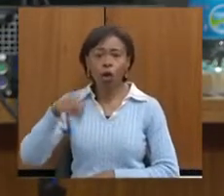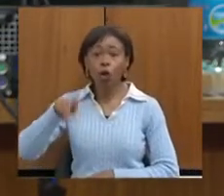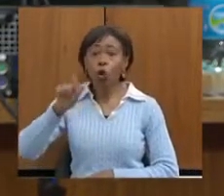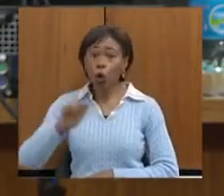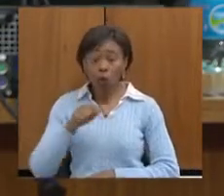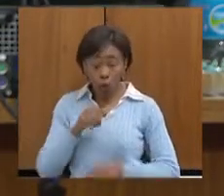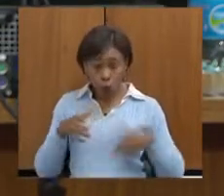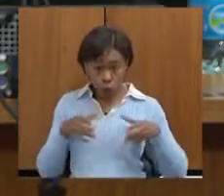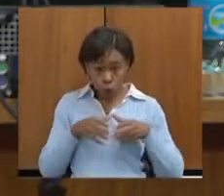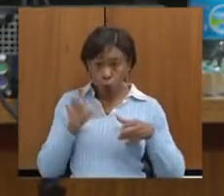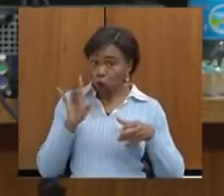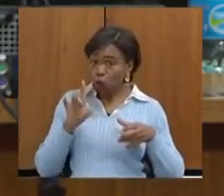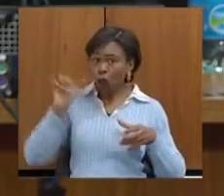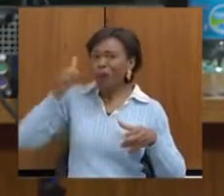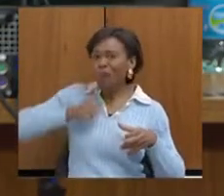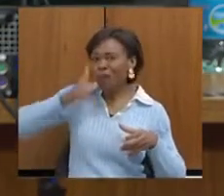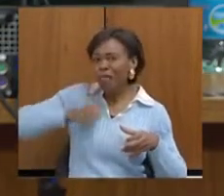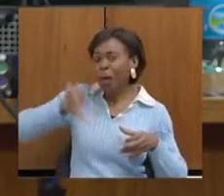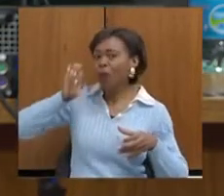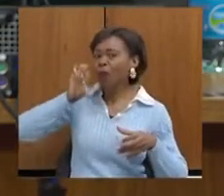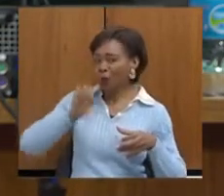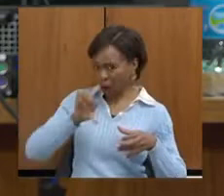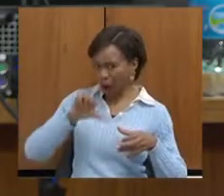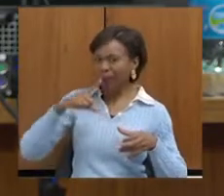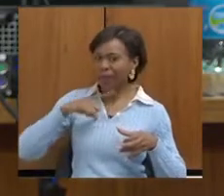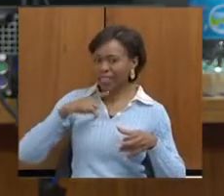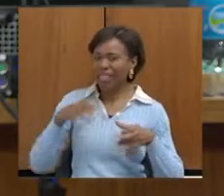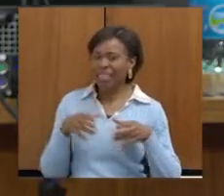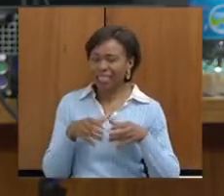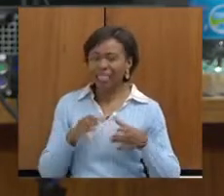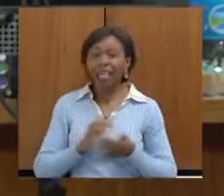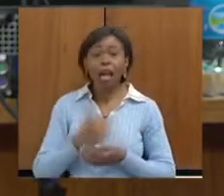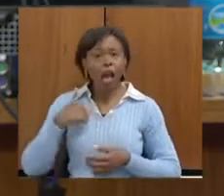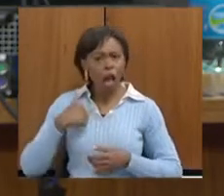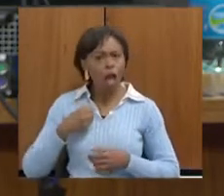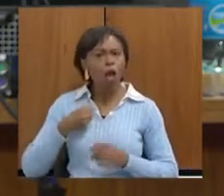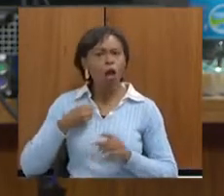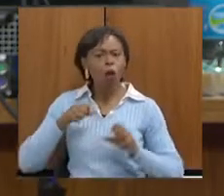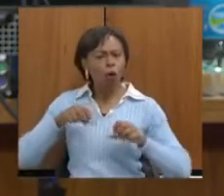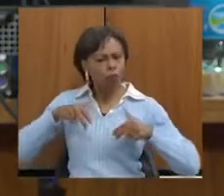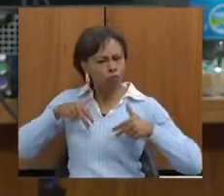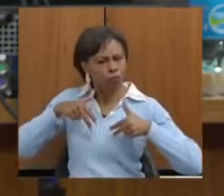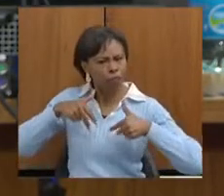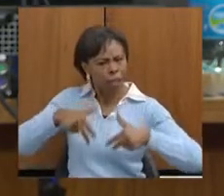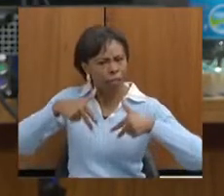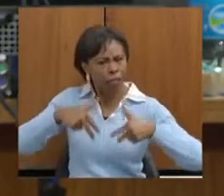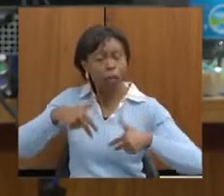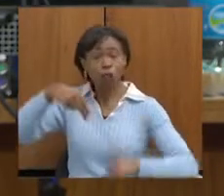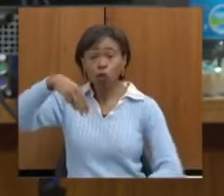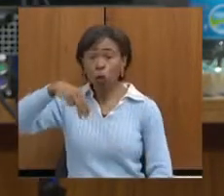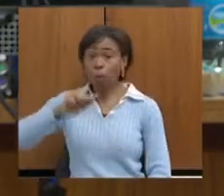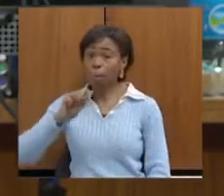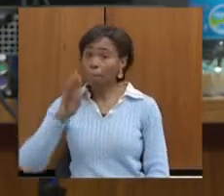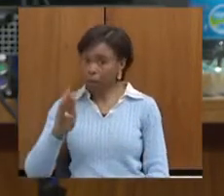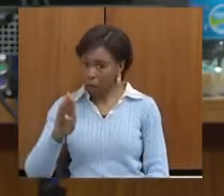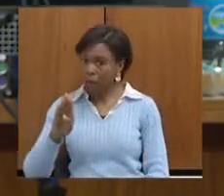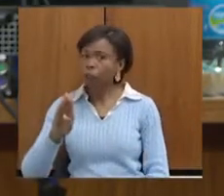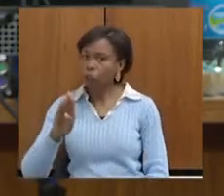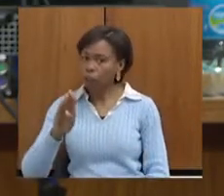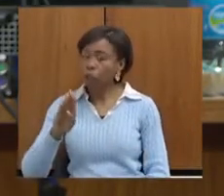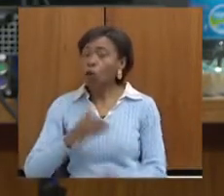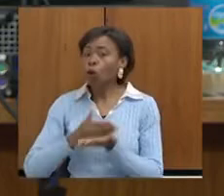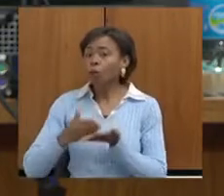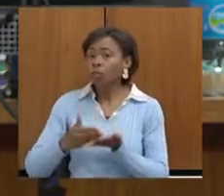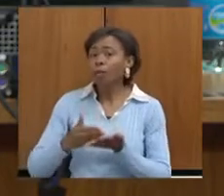por mulheres tem nove mulheres na nossa comissão sou militante do mab me tornei militante após o crime da Vale está